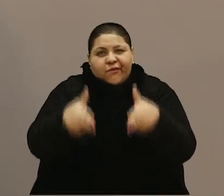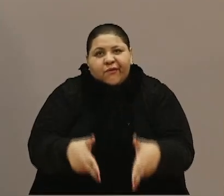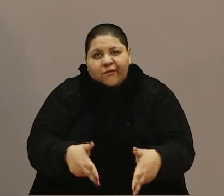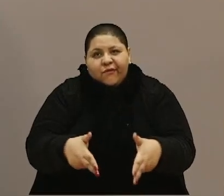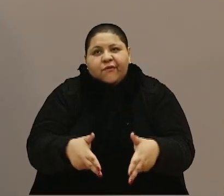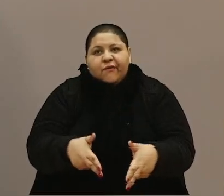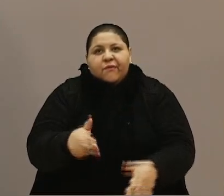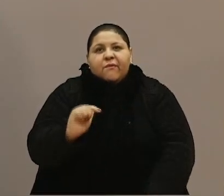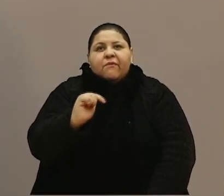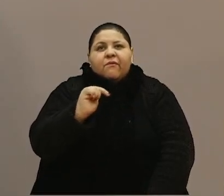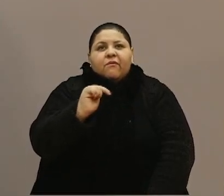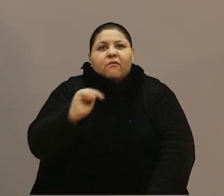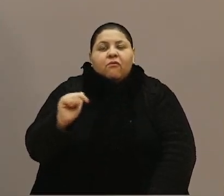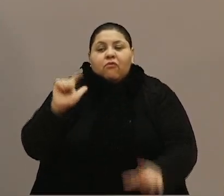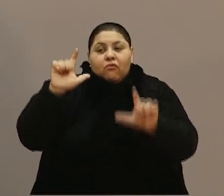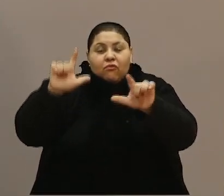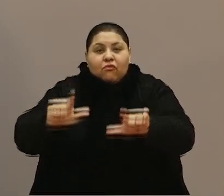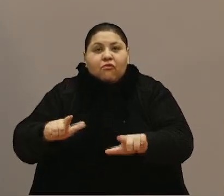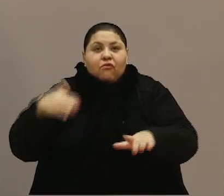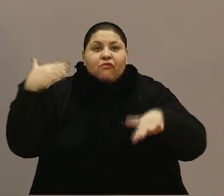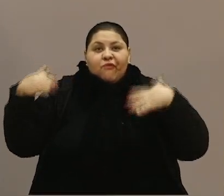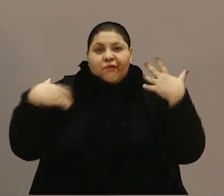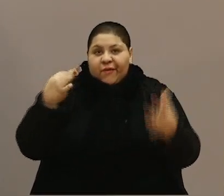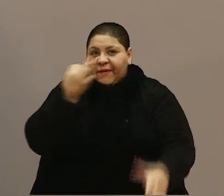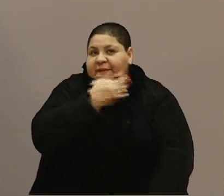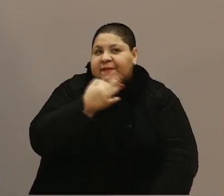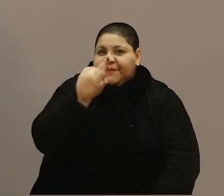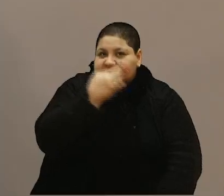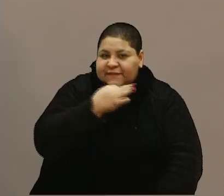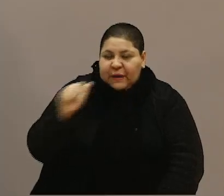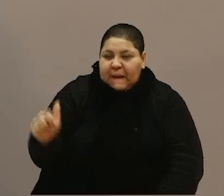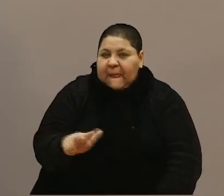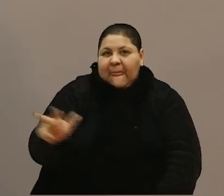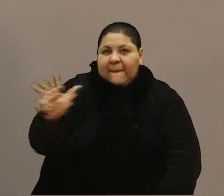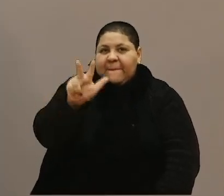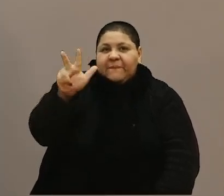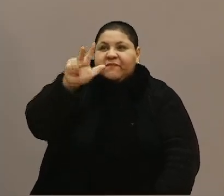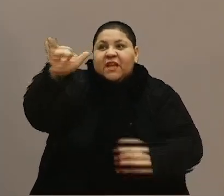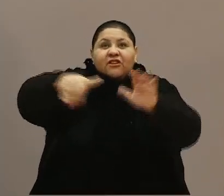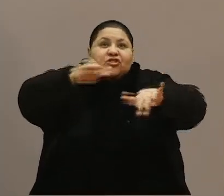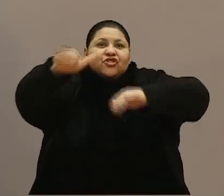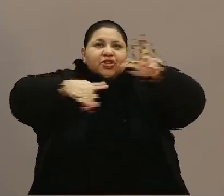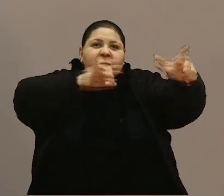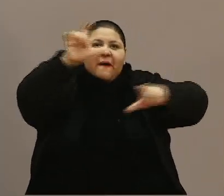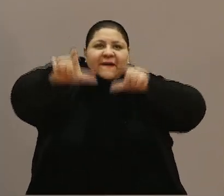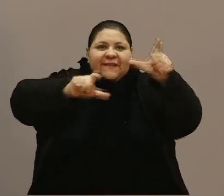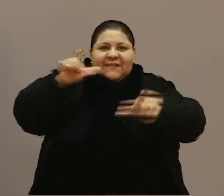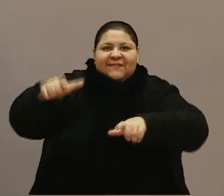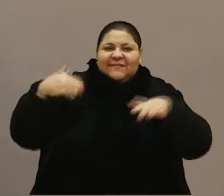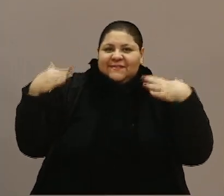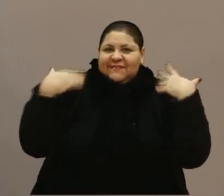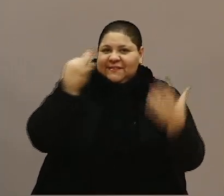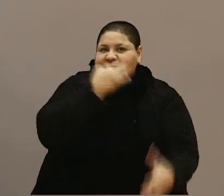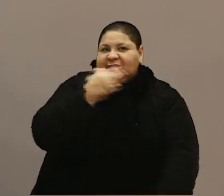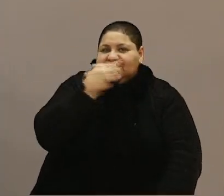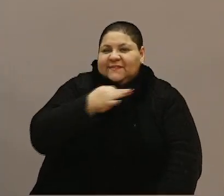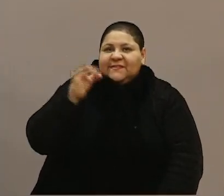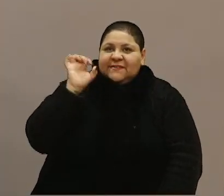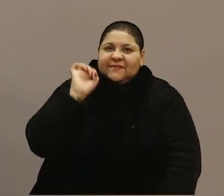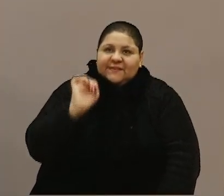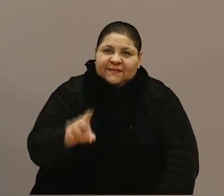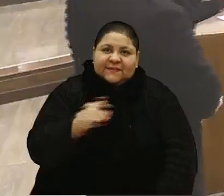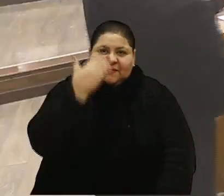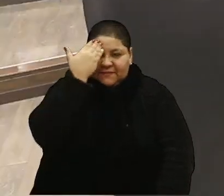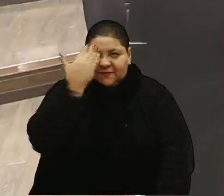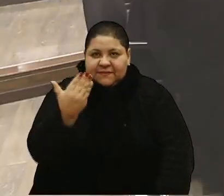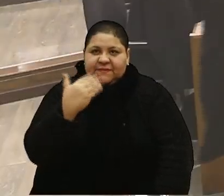mais um espaço turístico para a nossa Caxias do Sul e valorizar e atrair o público turista para Caxias do Sul. Era isso, Daniel, muito